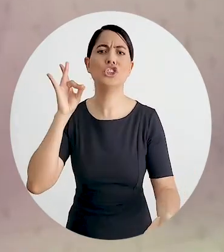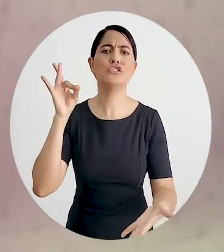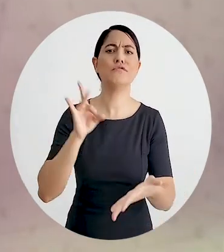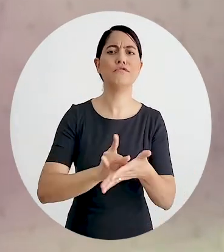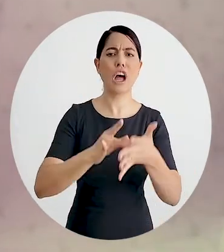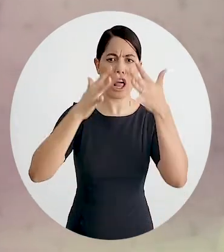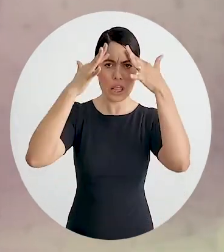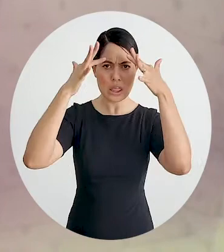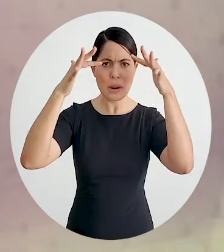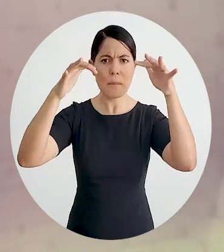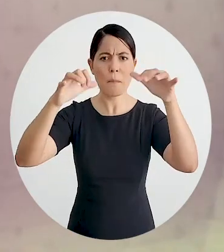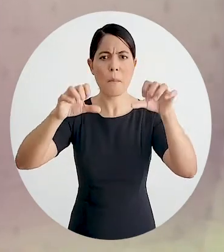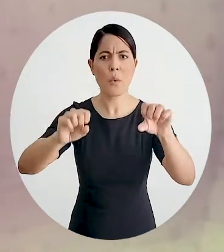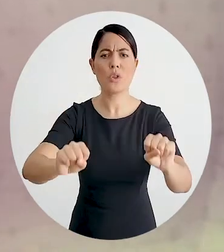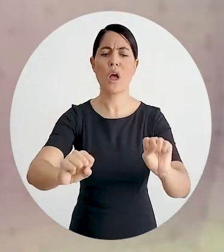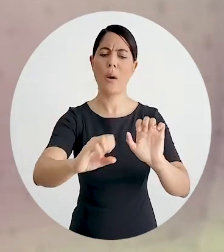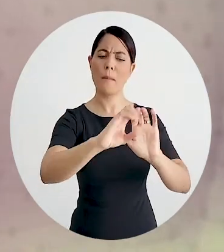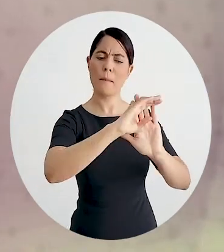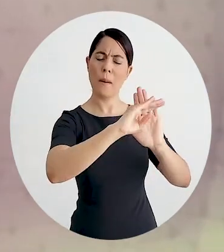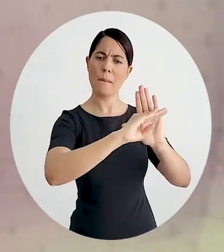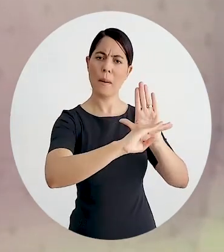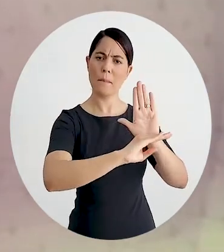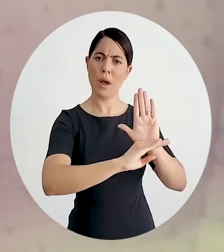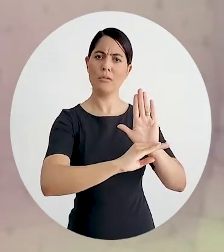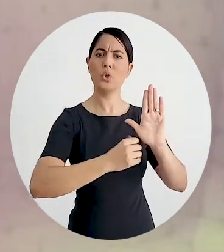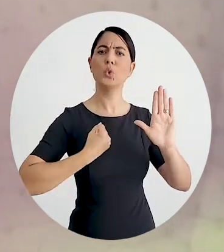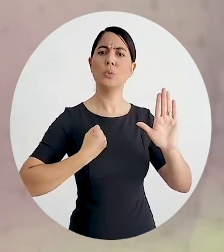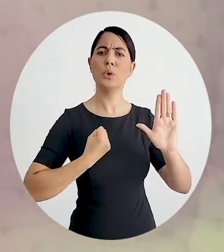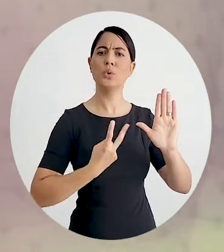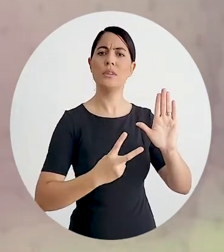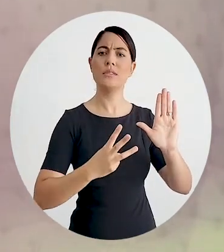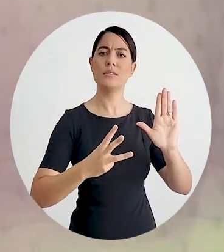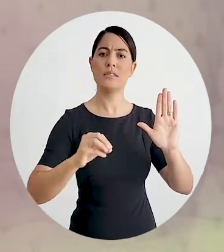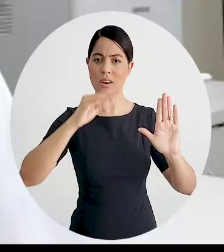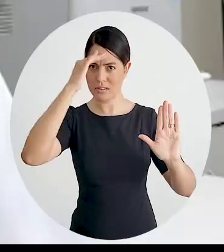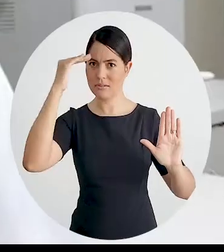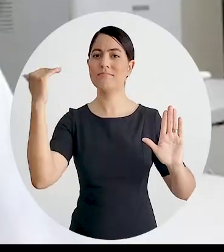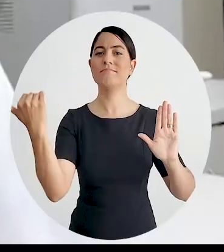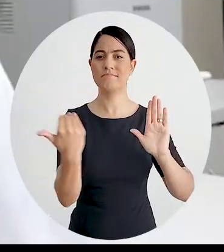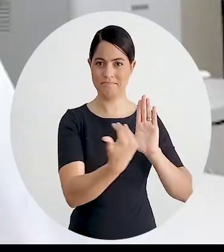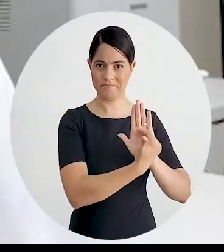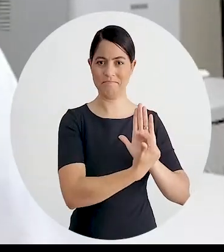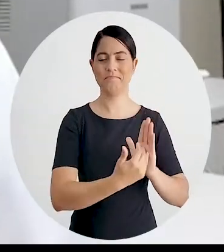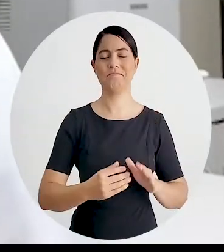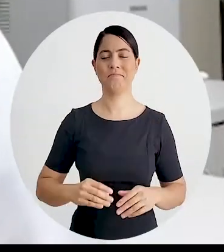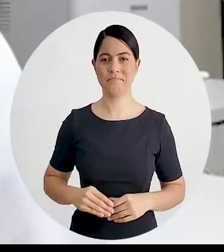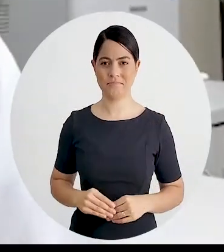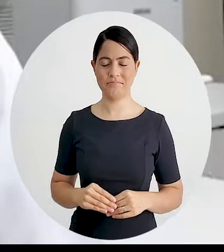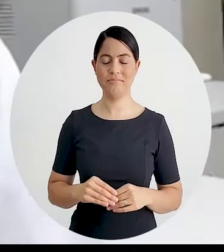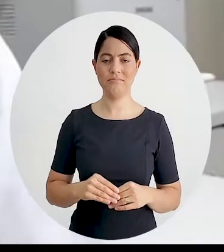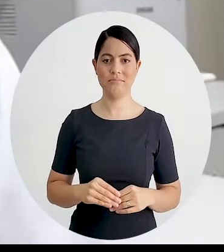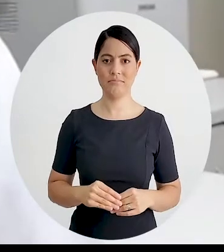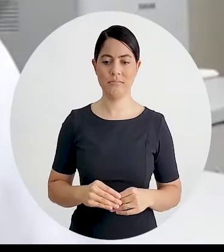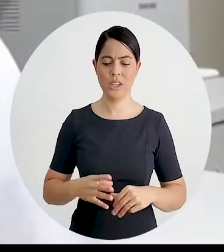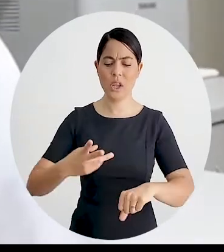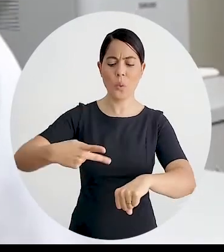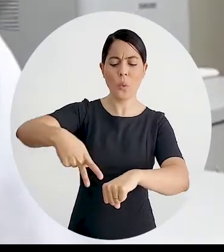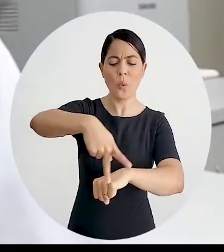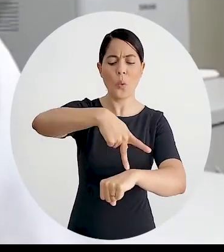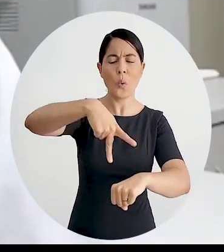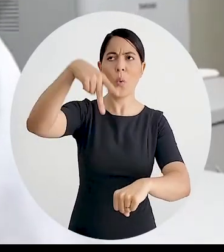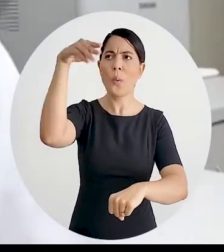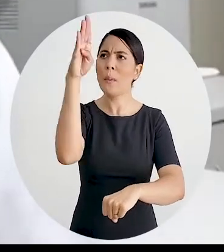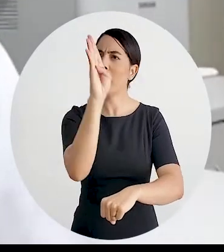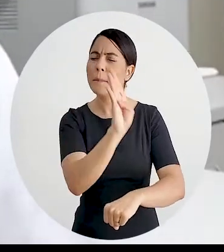tribunais cumpram a sua resolução 230. Para que tenhamos um país